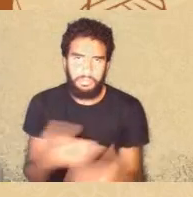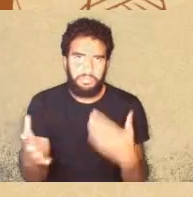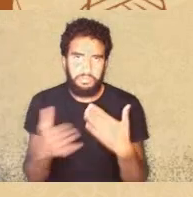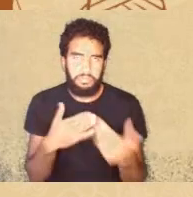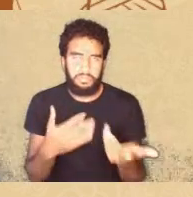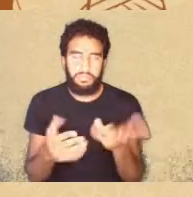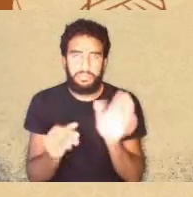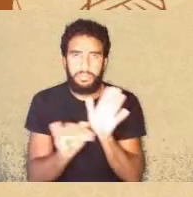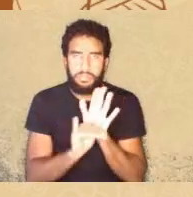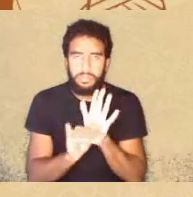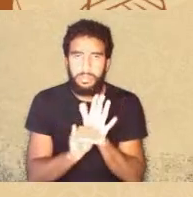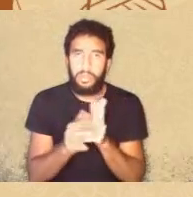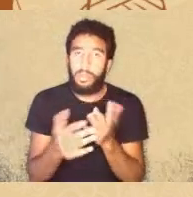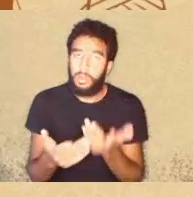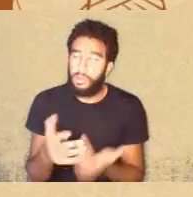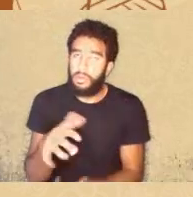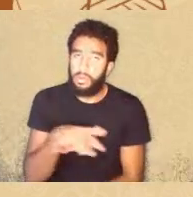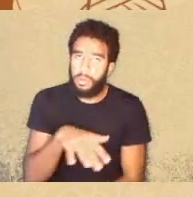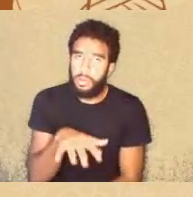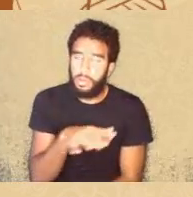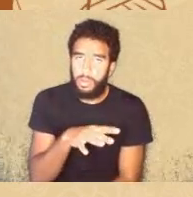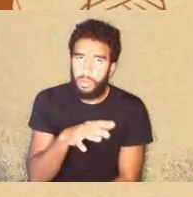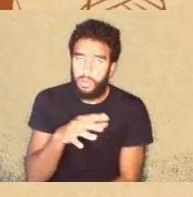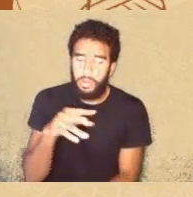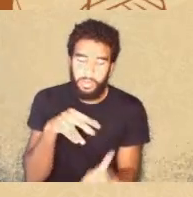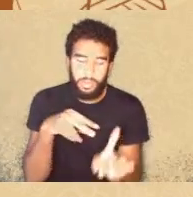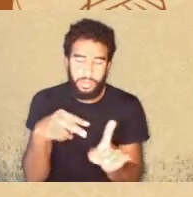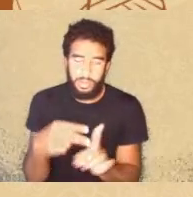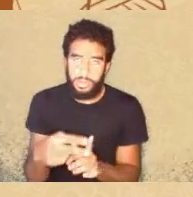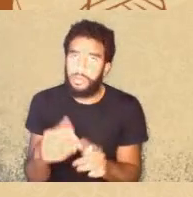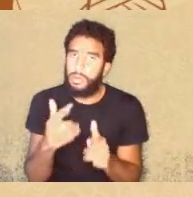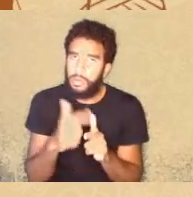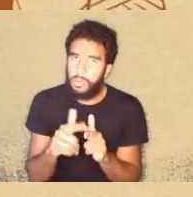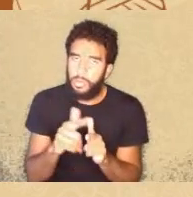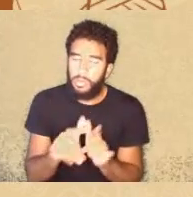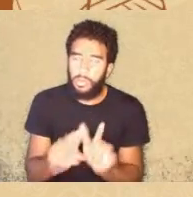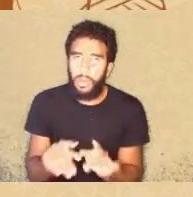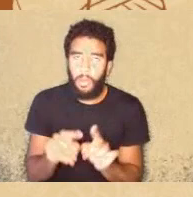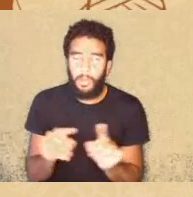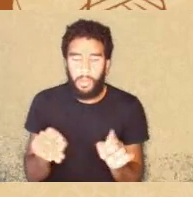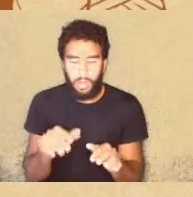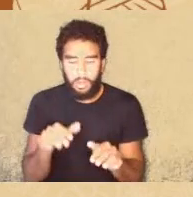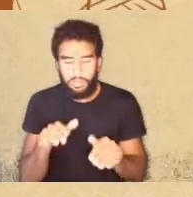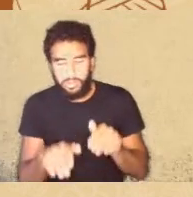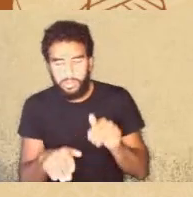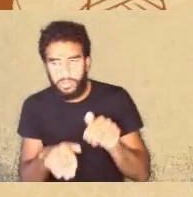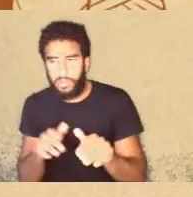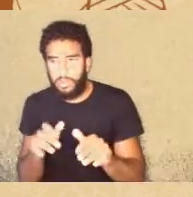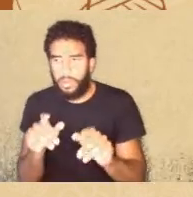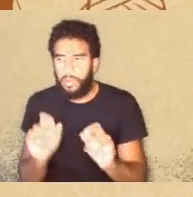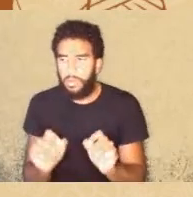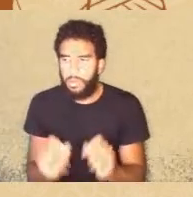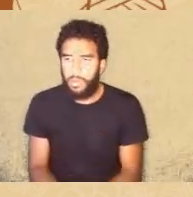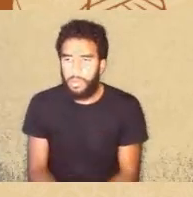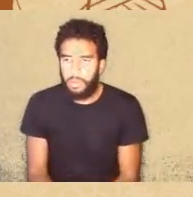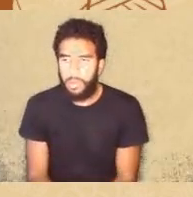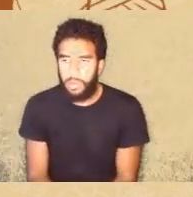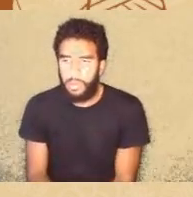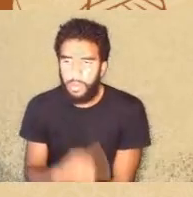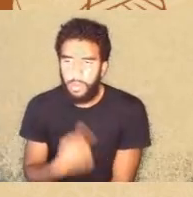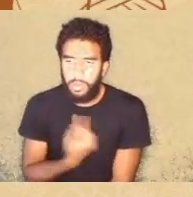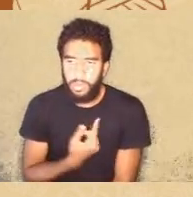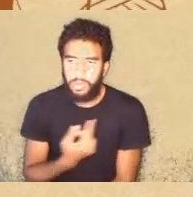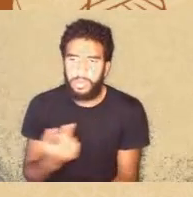tanto tópico na perspectiva de hoje. Mas o que é possível caminhar nesse sentido? O que a gente pode fazer para que,